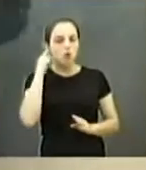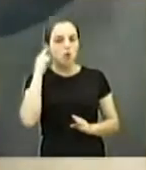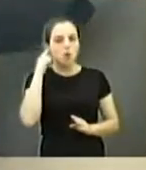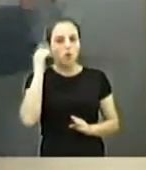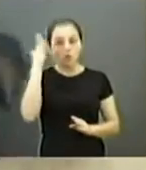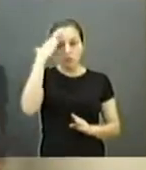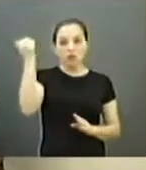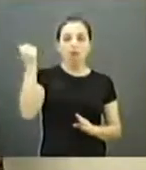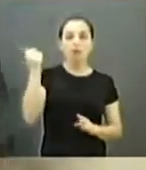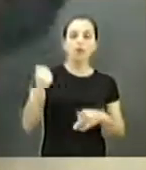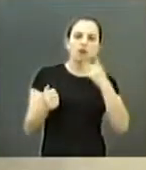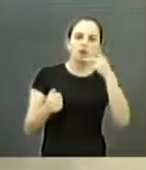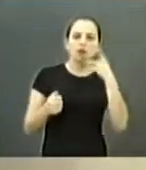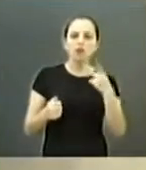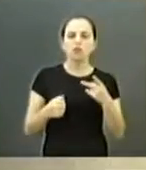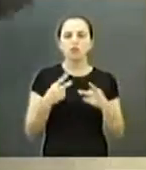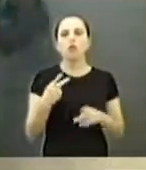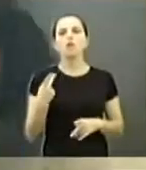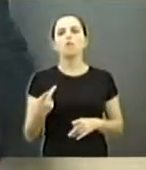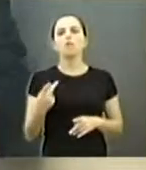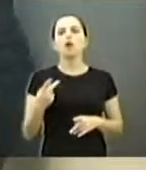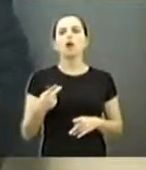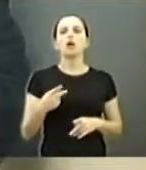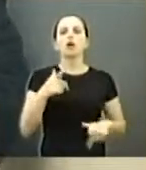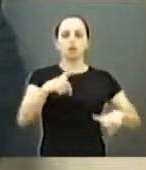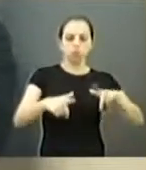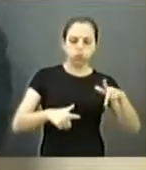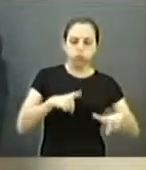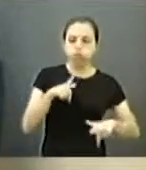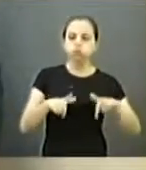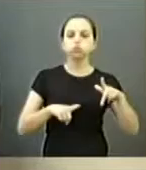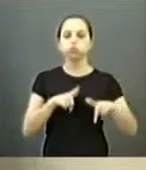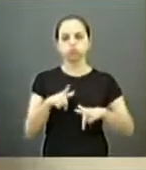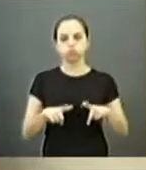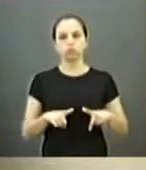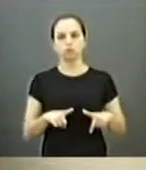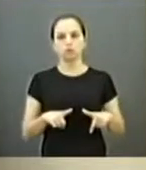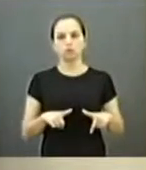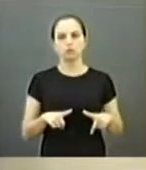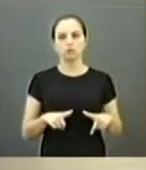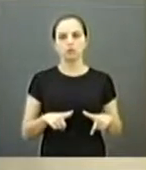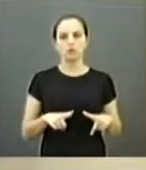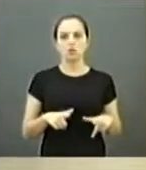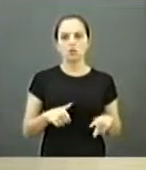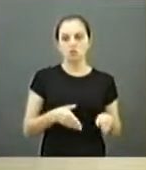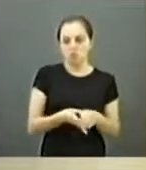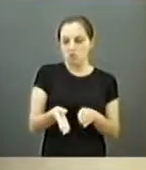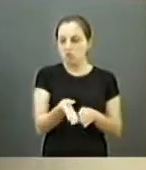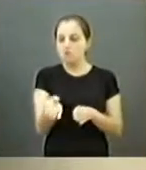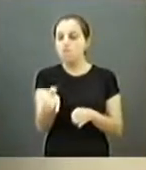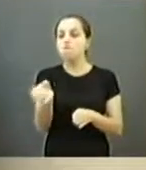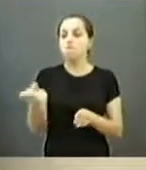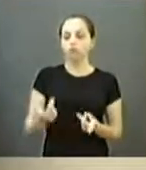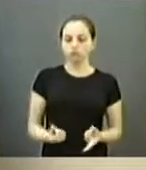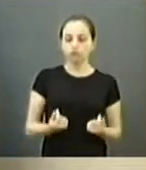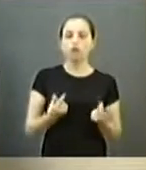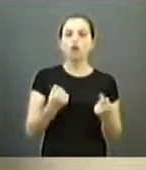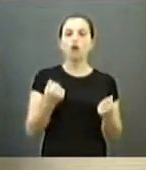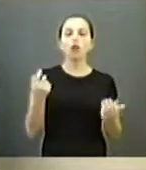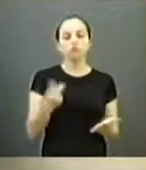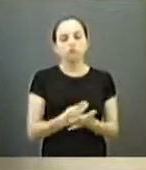que a vereadora aqui fala que quem está lá trabalhando sério está desviando verba, está